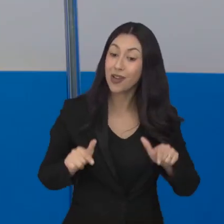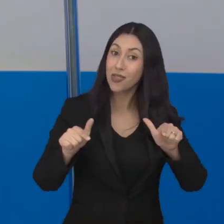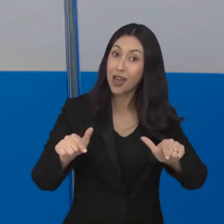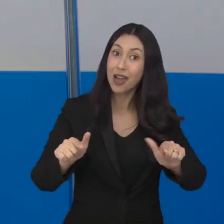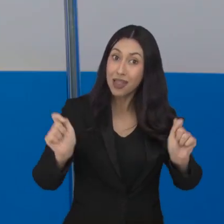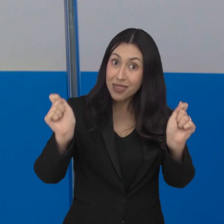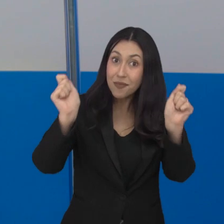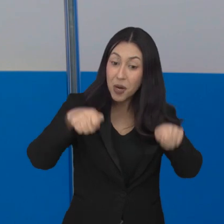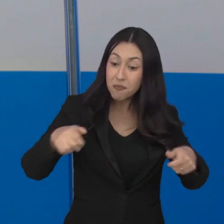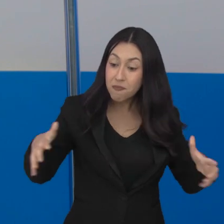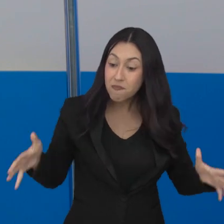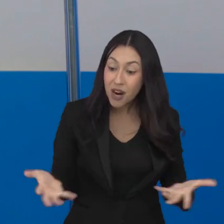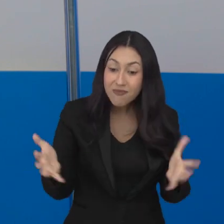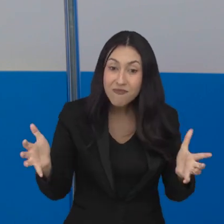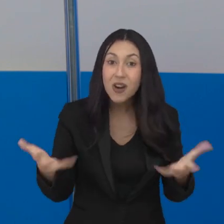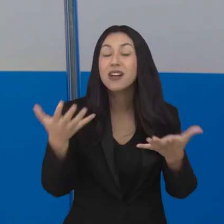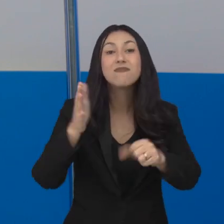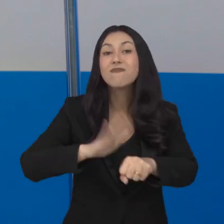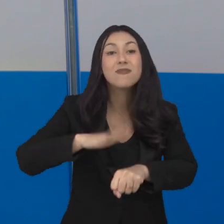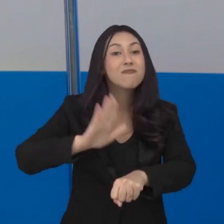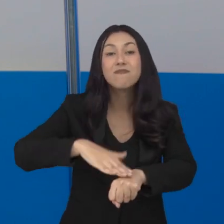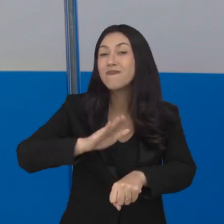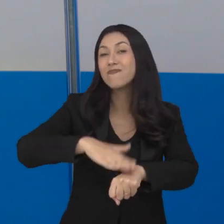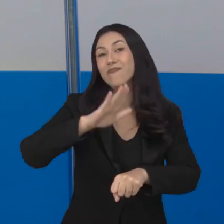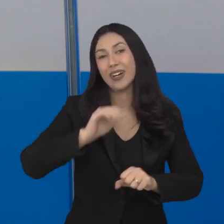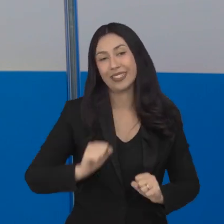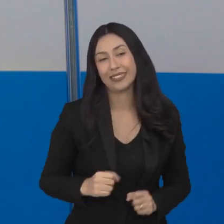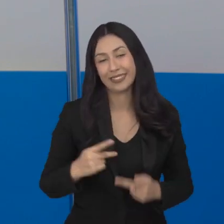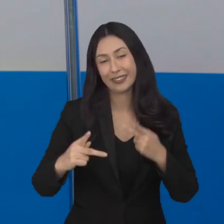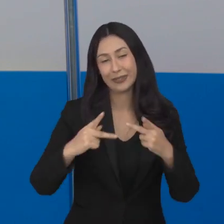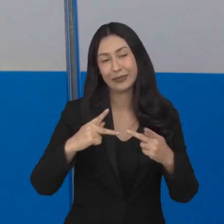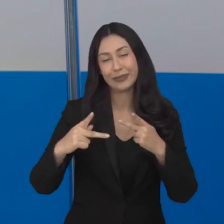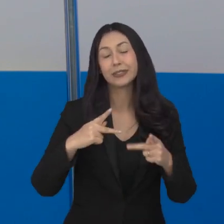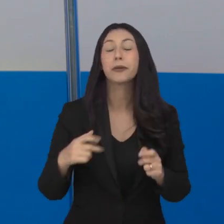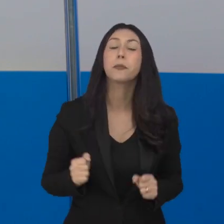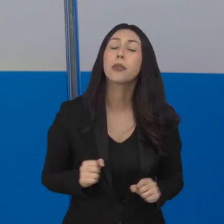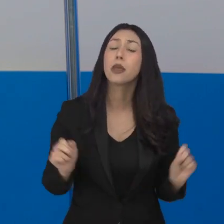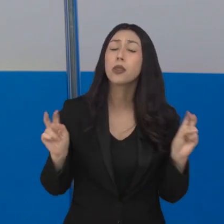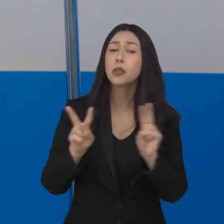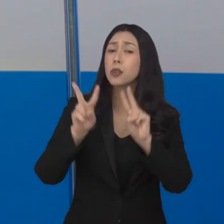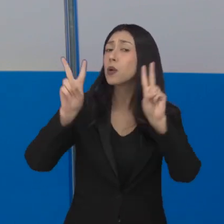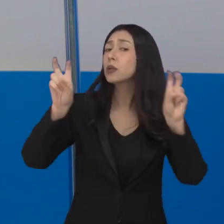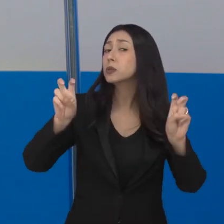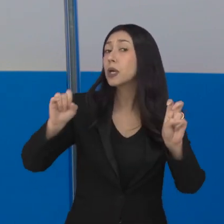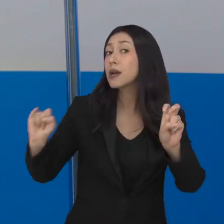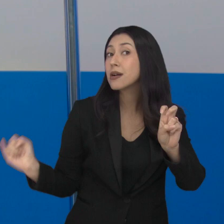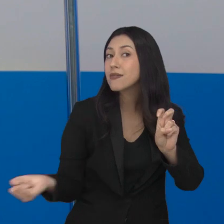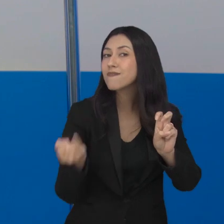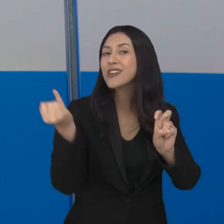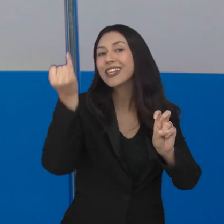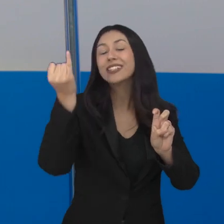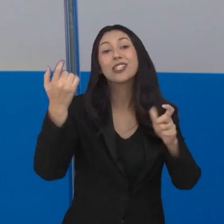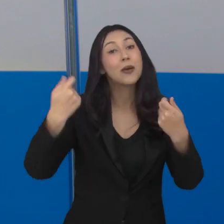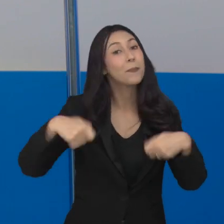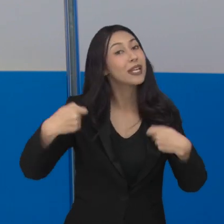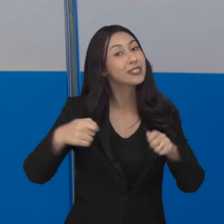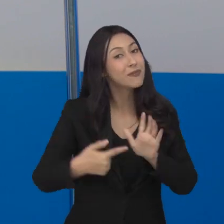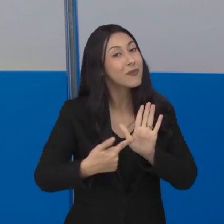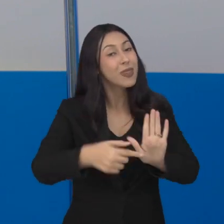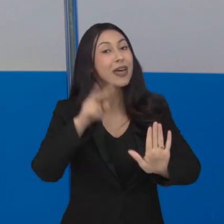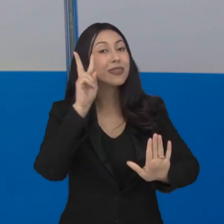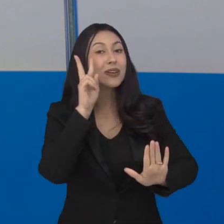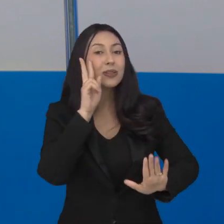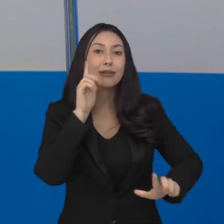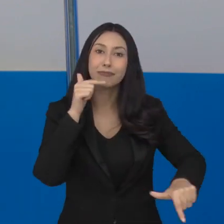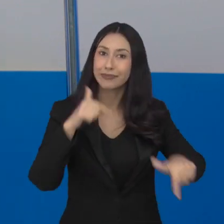E que essa honraria possa incentivar e reconhecer grandes feitos aqui em São José, viu? Bom, e um tema muito importante que não pode faltar